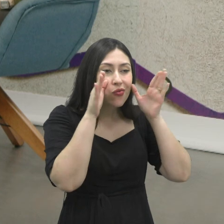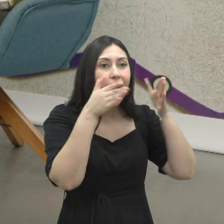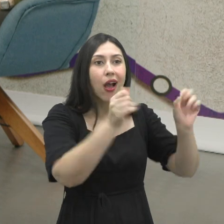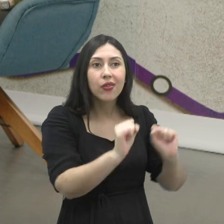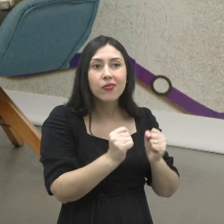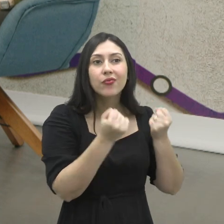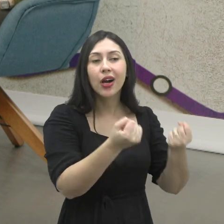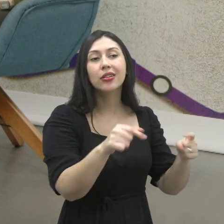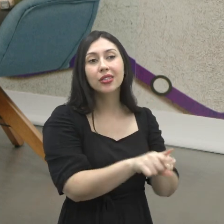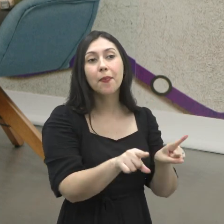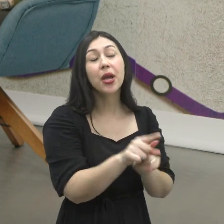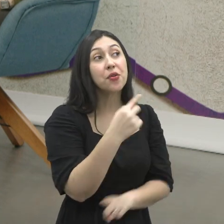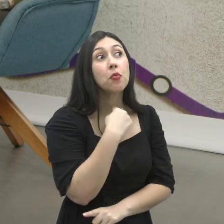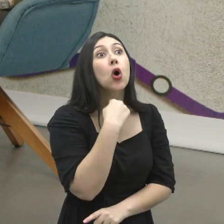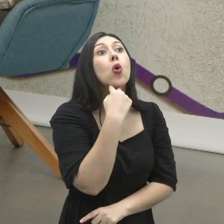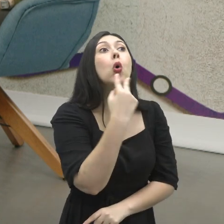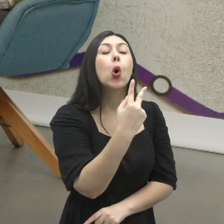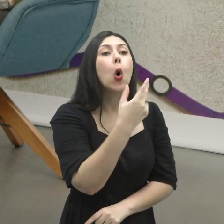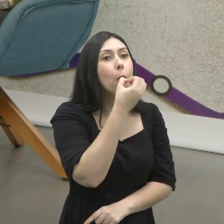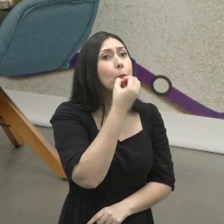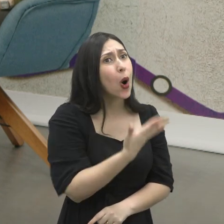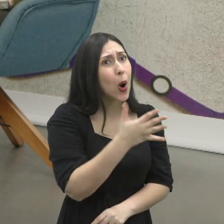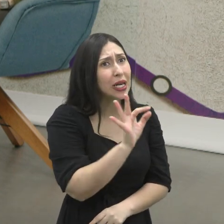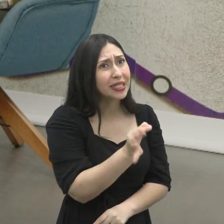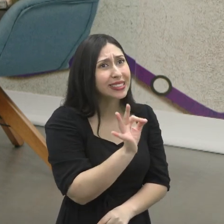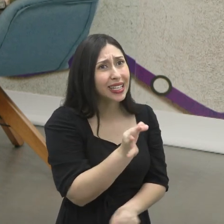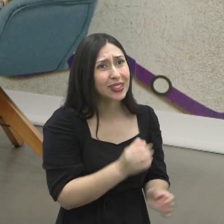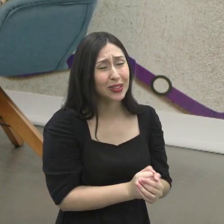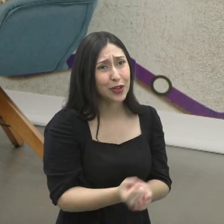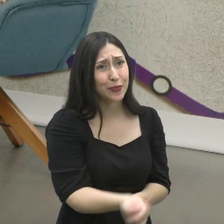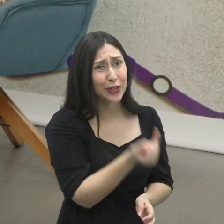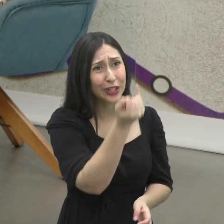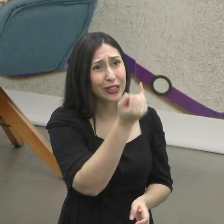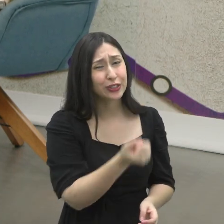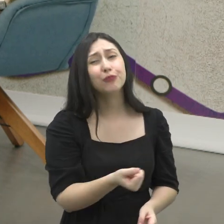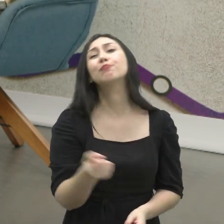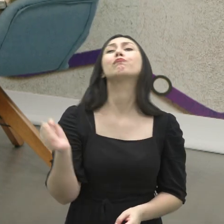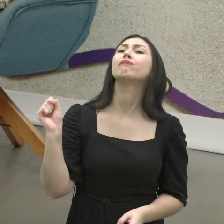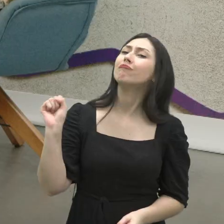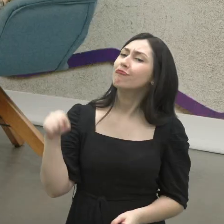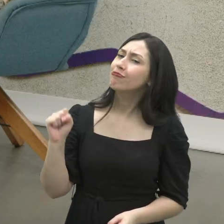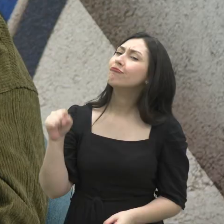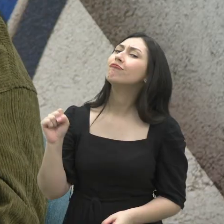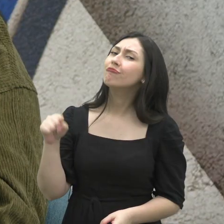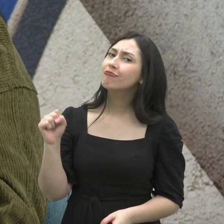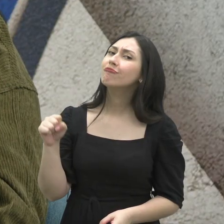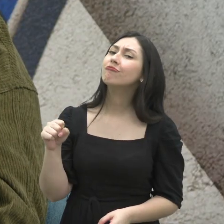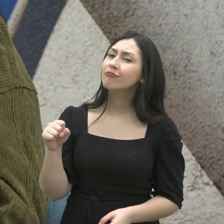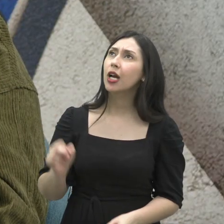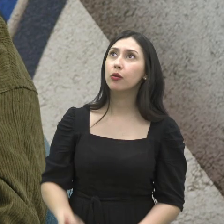essa parte musical, mas também para manter a voz, que é primordial, né? É essencial para a profissão. Com certeza, Fernanda, faz